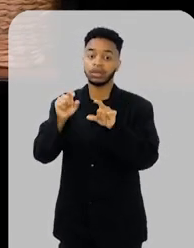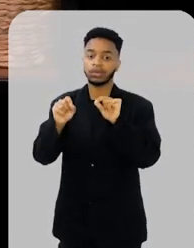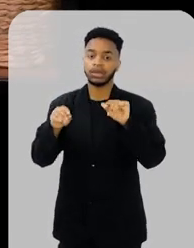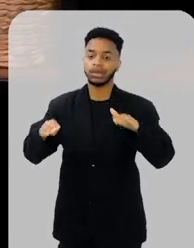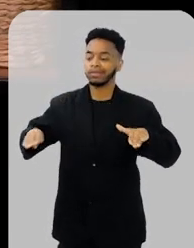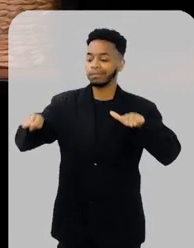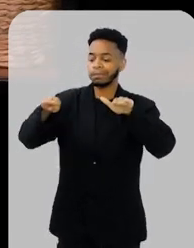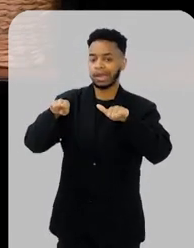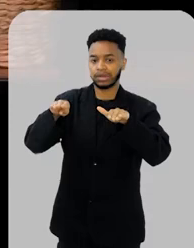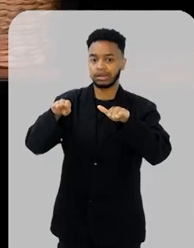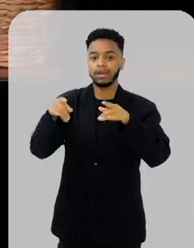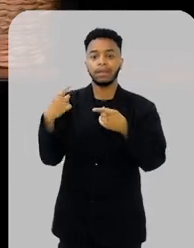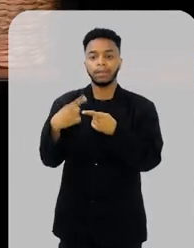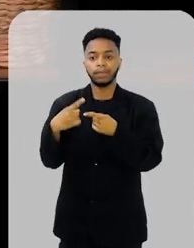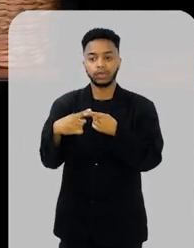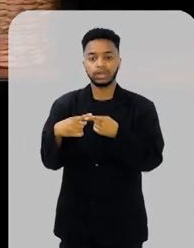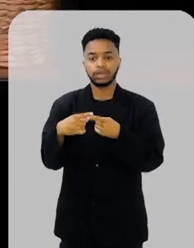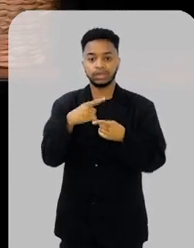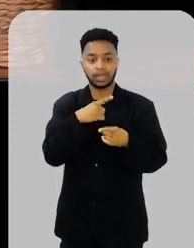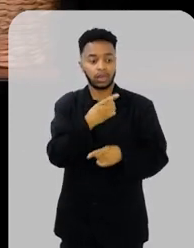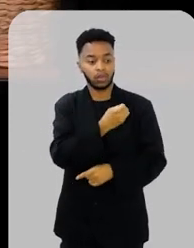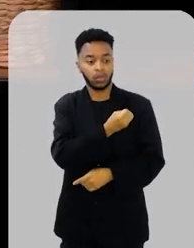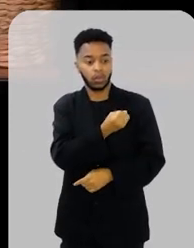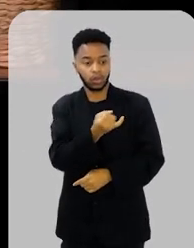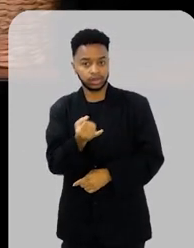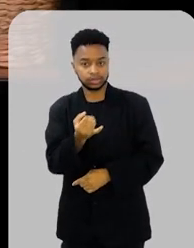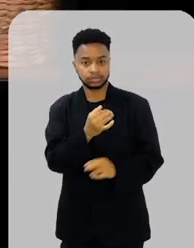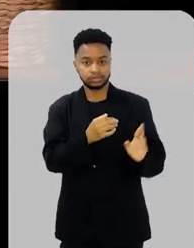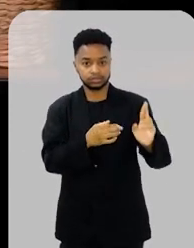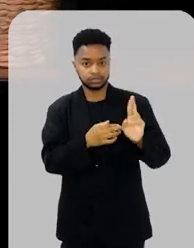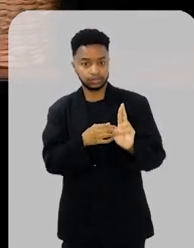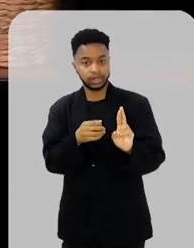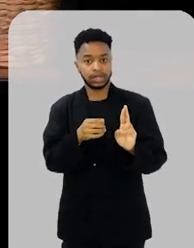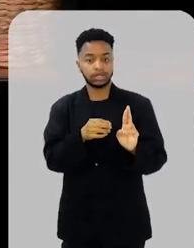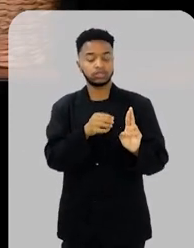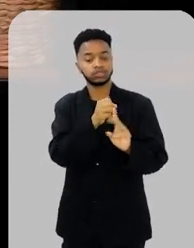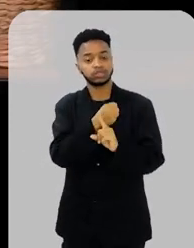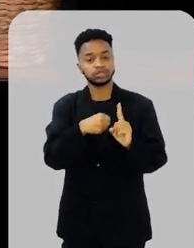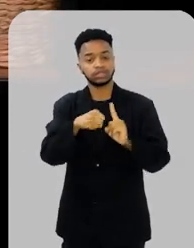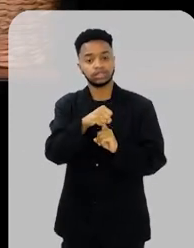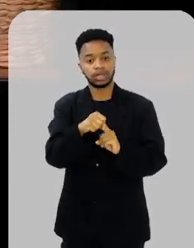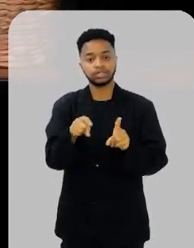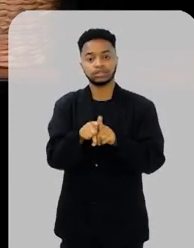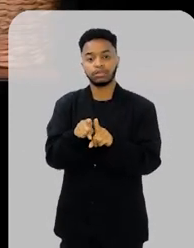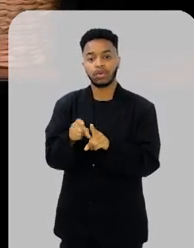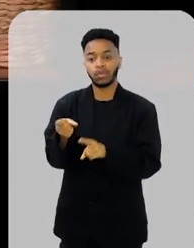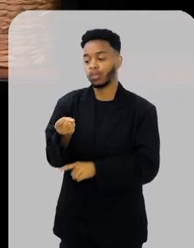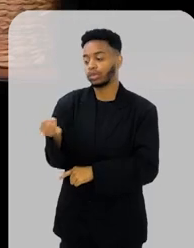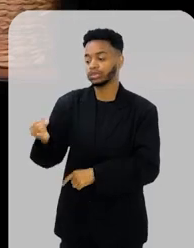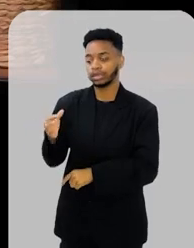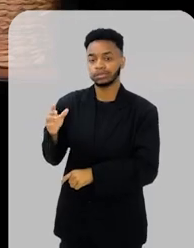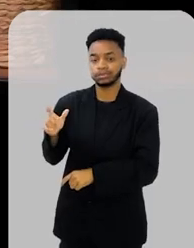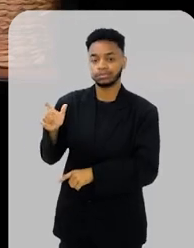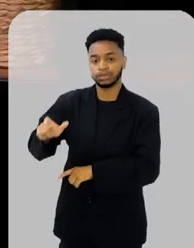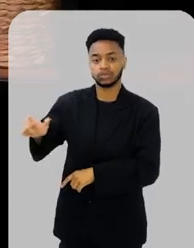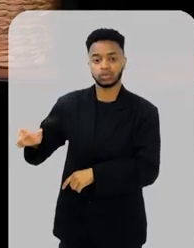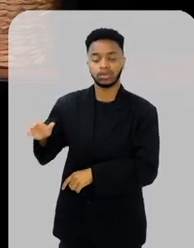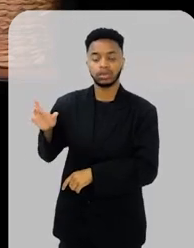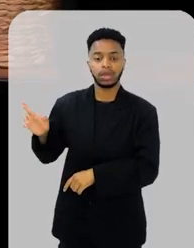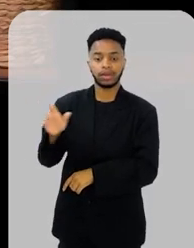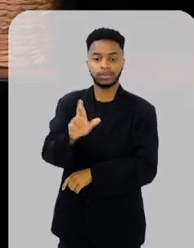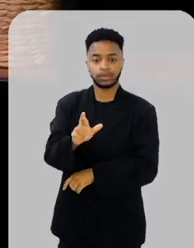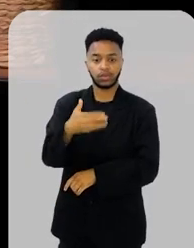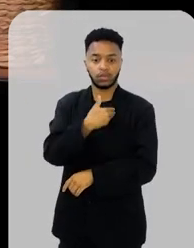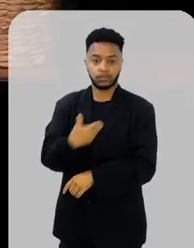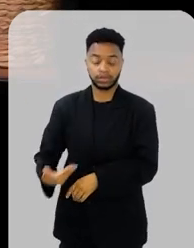tem a questão da paridade, né? A gente tem um número X de representantes de sociedade civil, um número X de governo, que eu acho